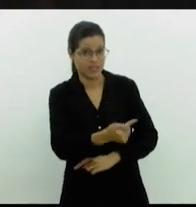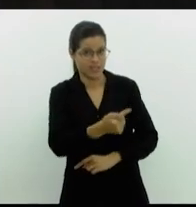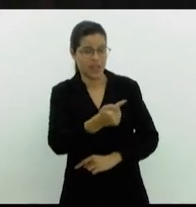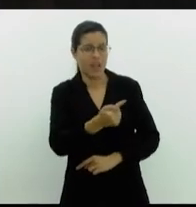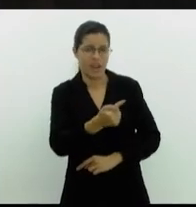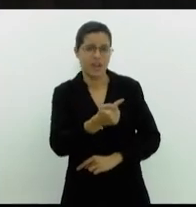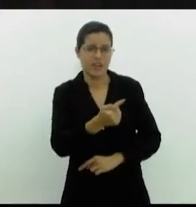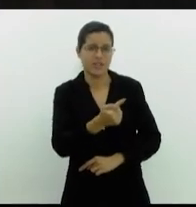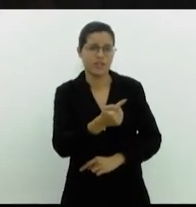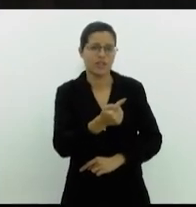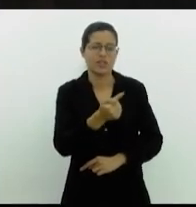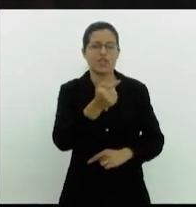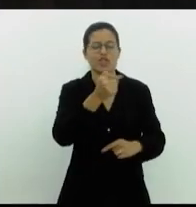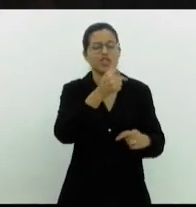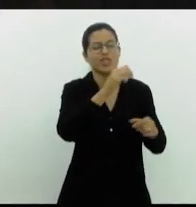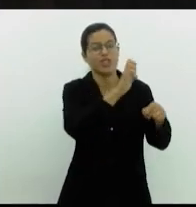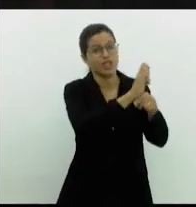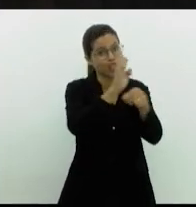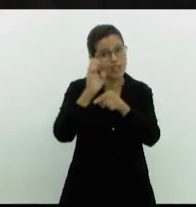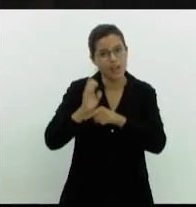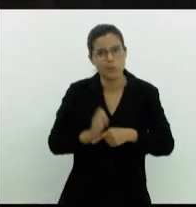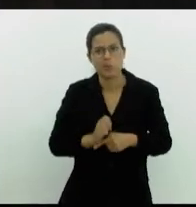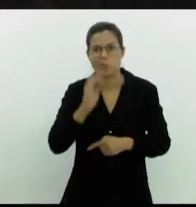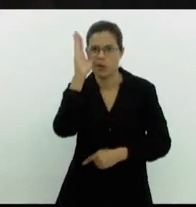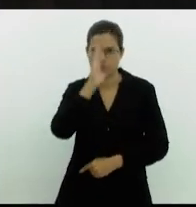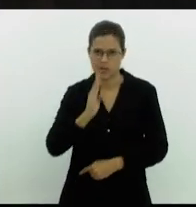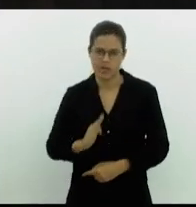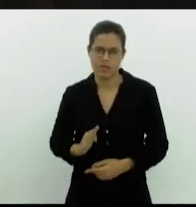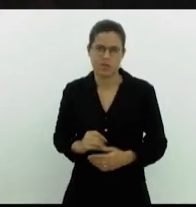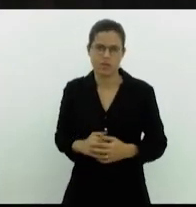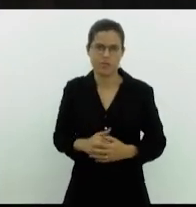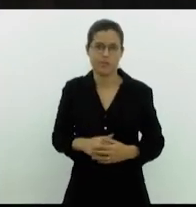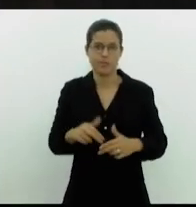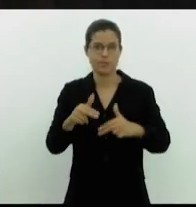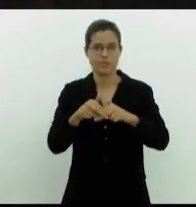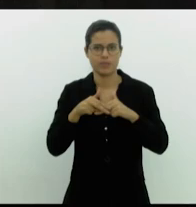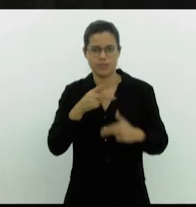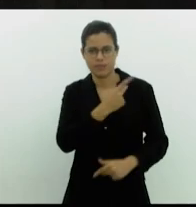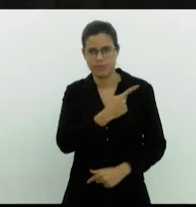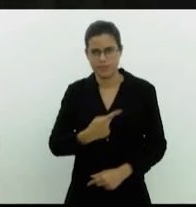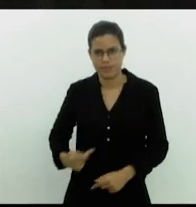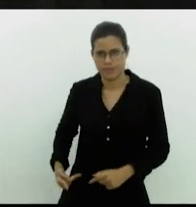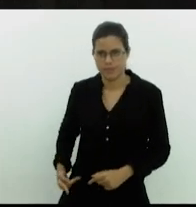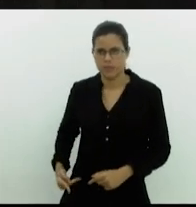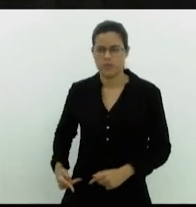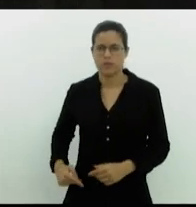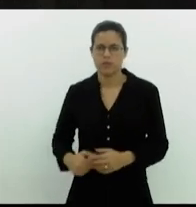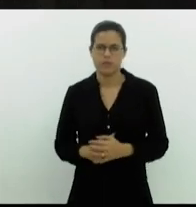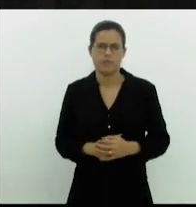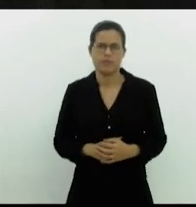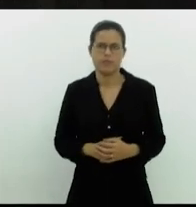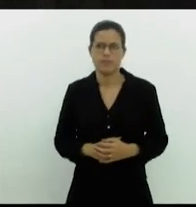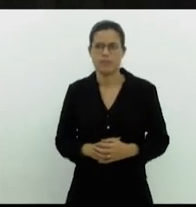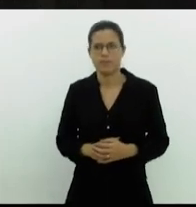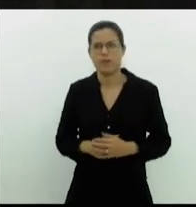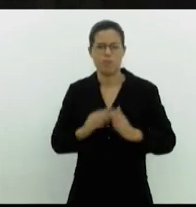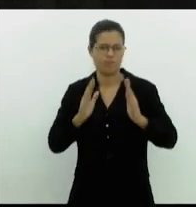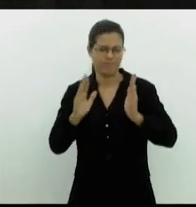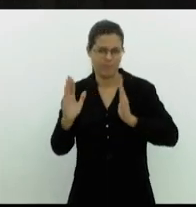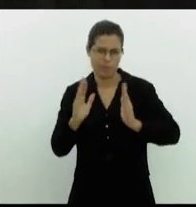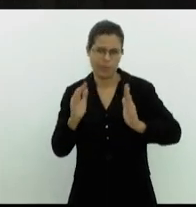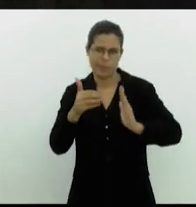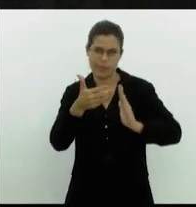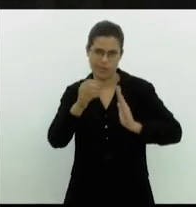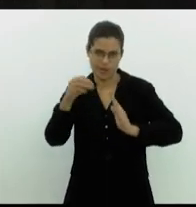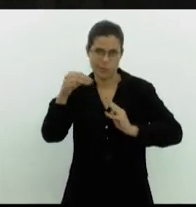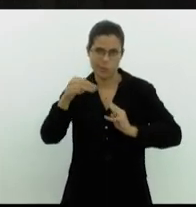unidades federativas brasileiras. Por isso, senhor presidente, dentro do meu tempo de 10